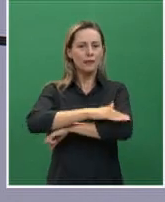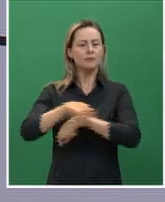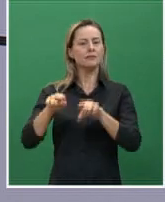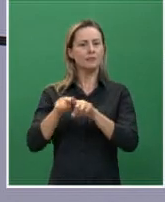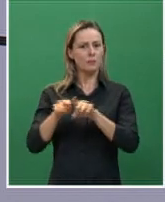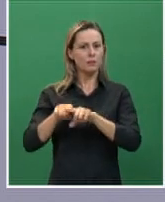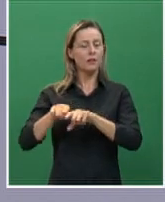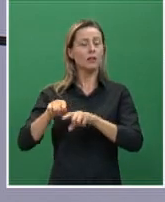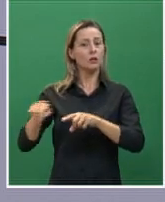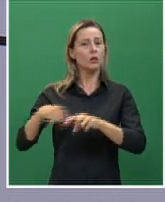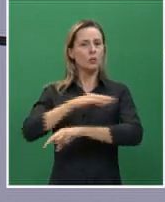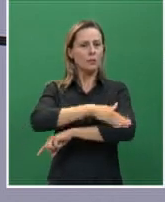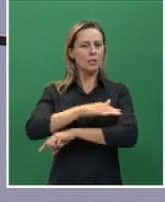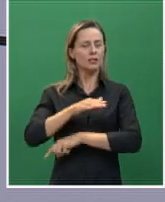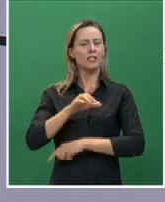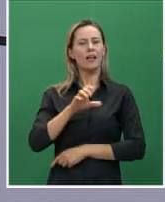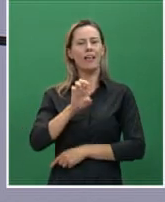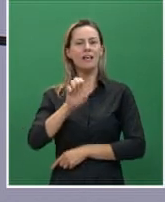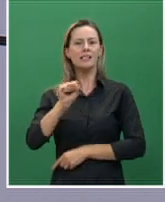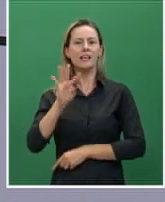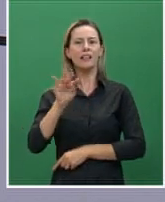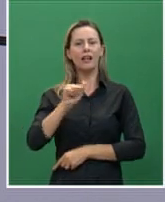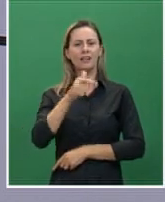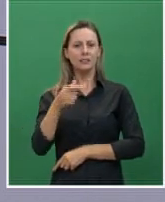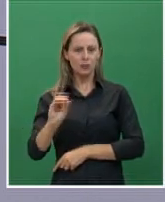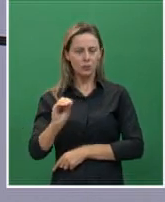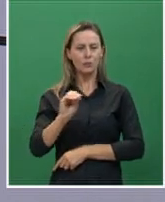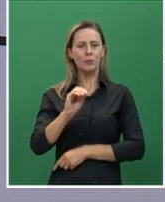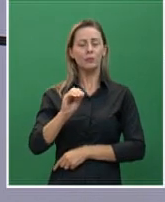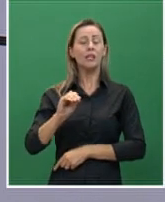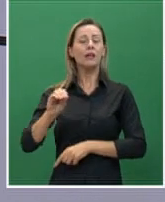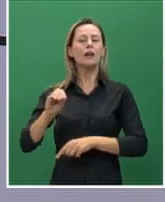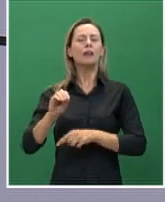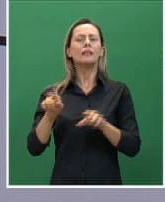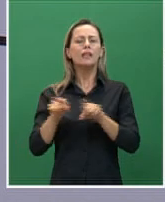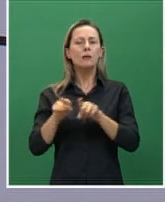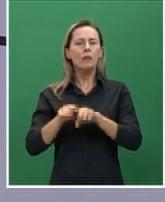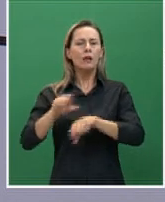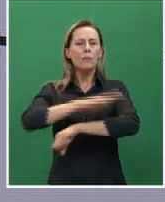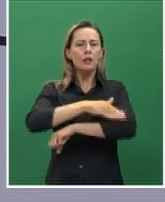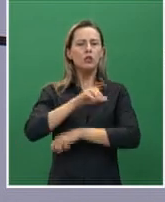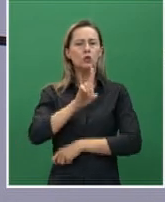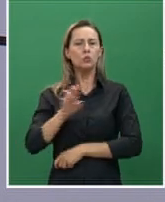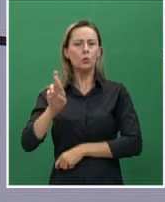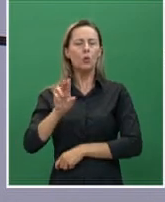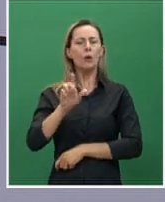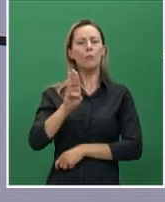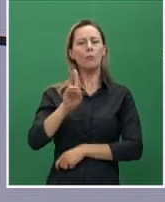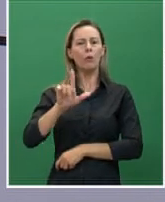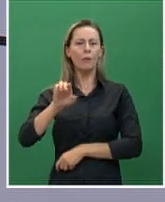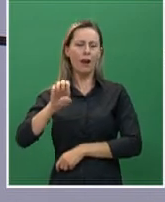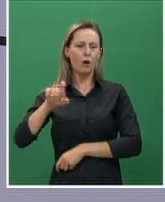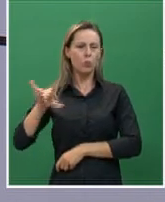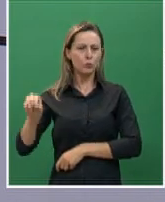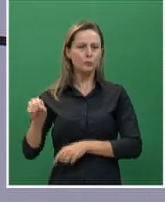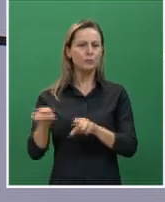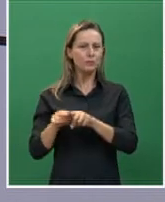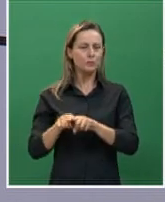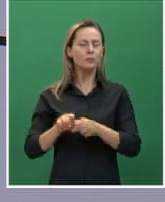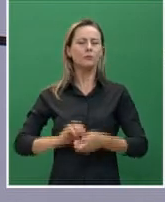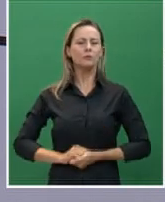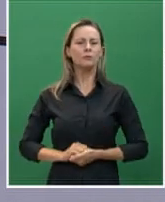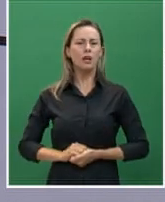o a Praça Doutor Blumenau a Praça Estação Blumenau EA Praça Doutor Blumenau que vai ainda participar mais vai ver a participação maior da